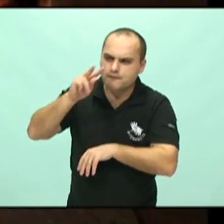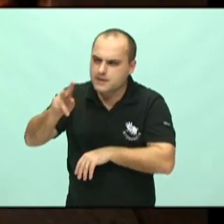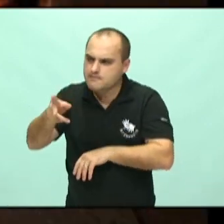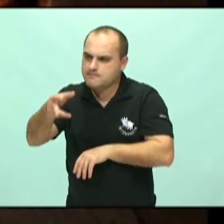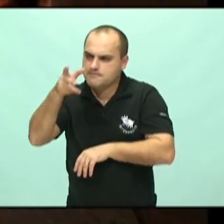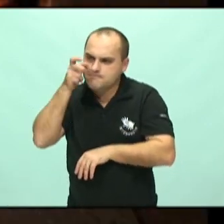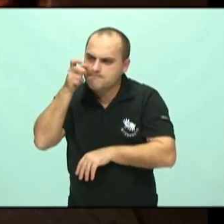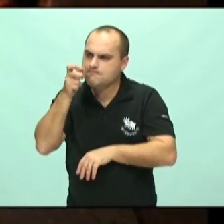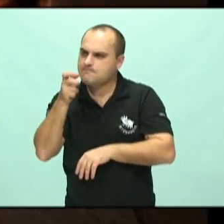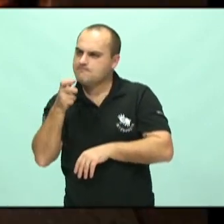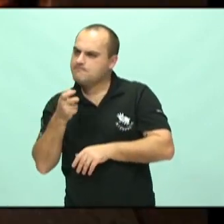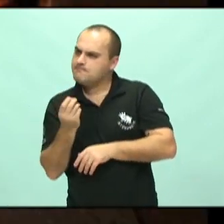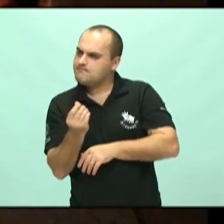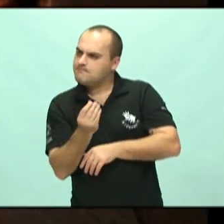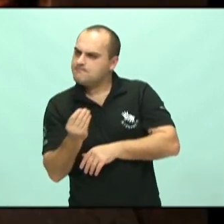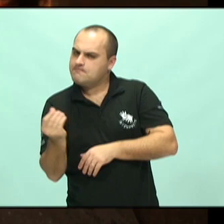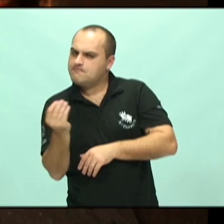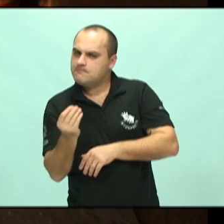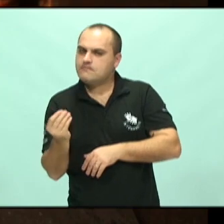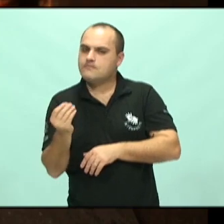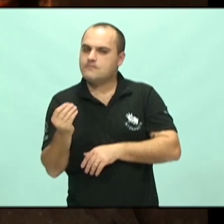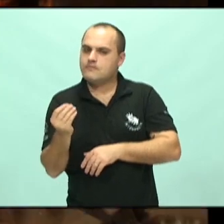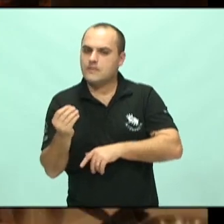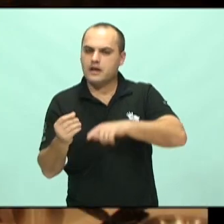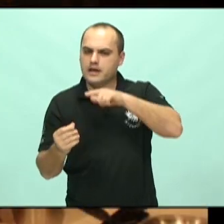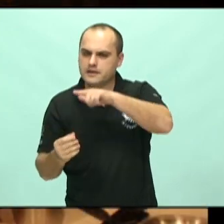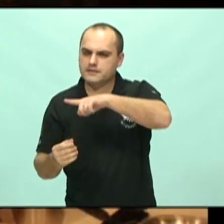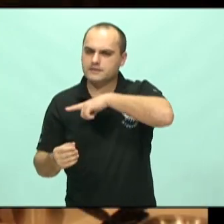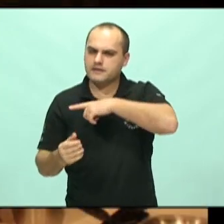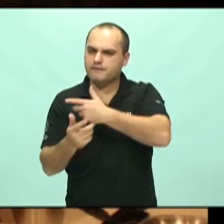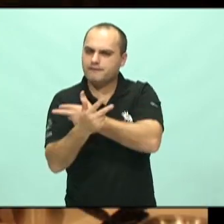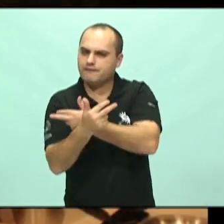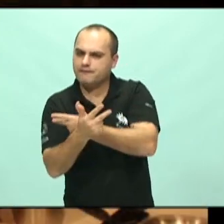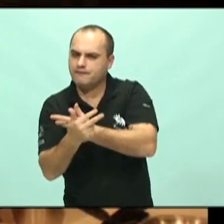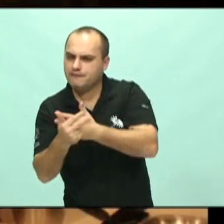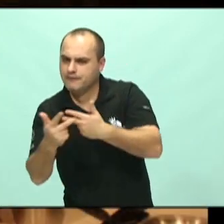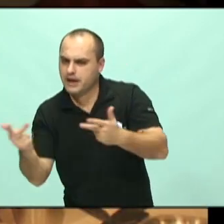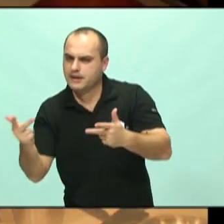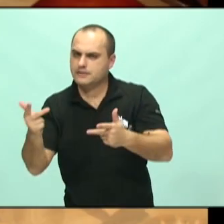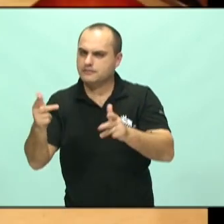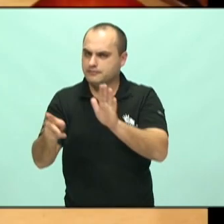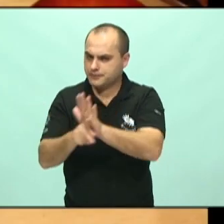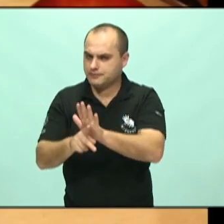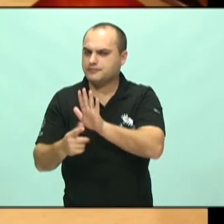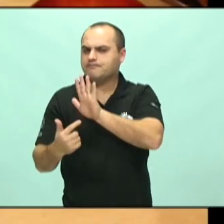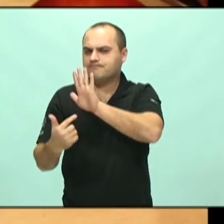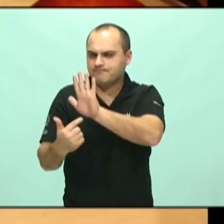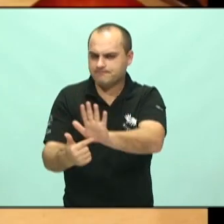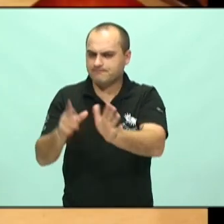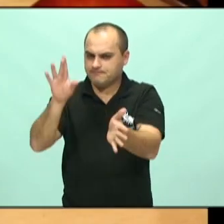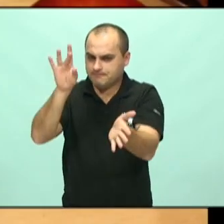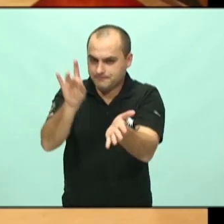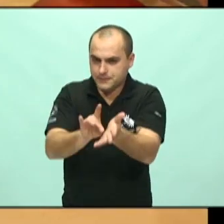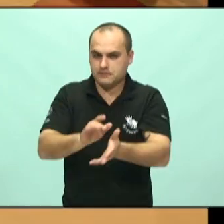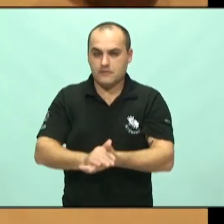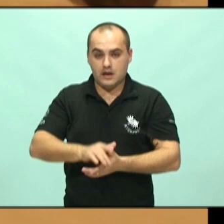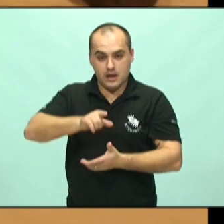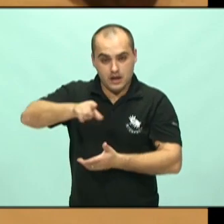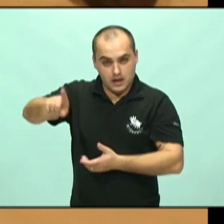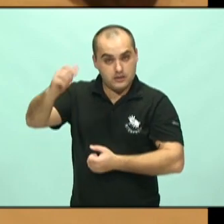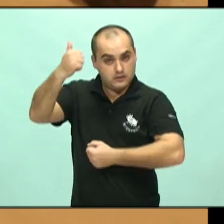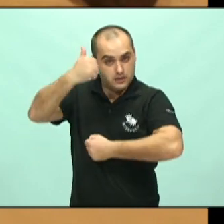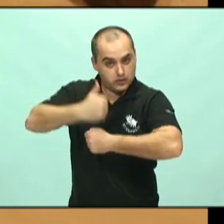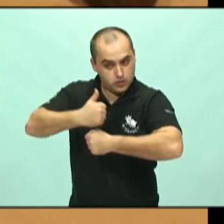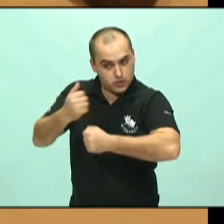Porque isso tem uma porção de laboratórios, de processos antes de chegar na cena em si, né? E isso tudo é o diretor que vai elaborando